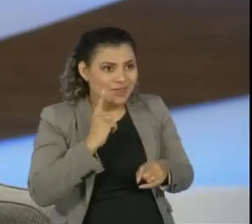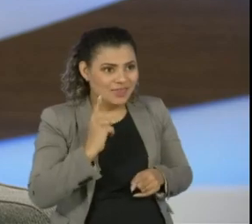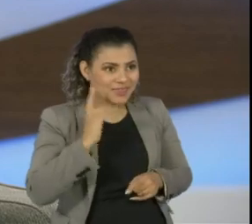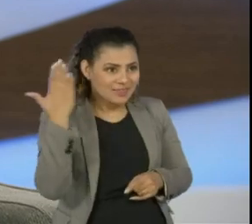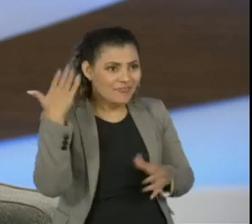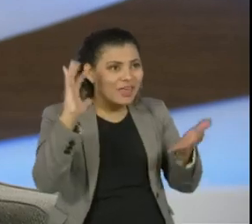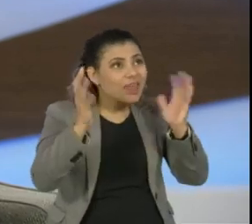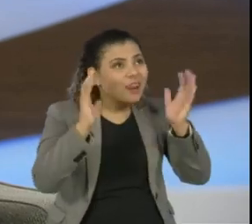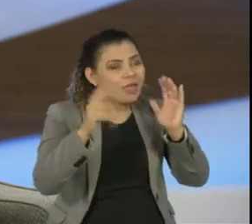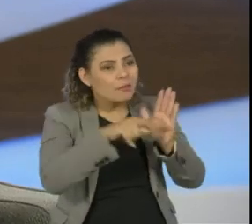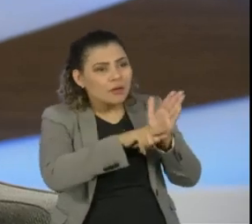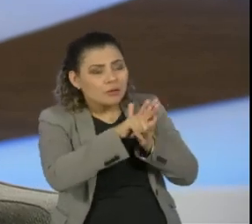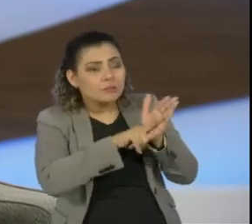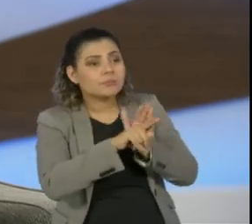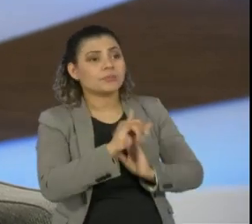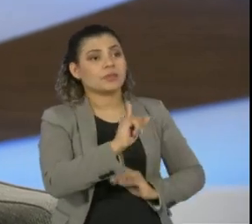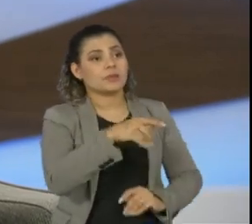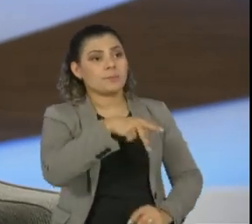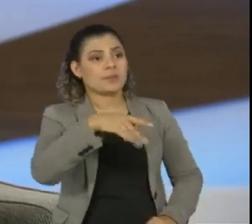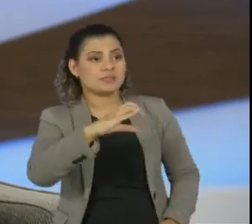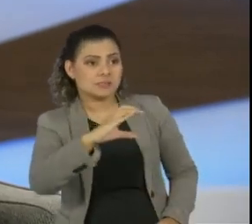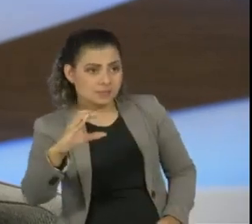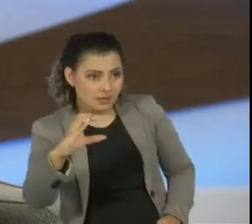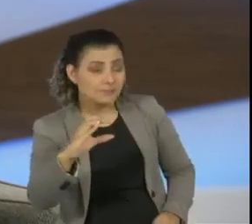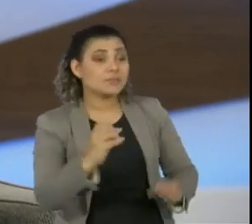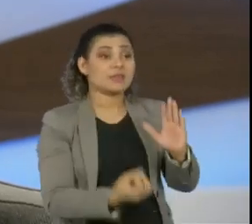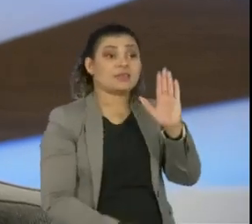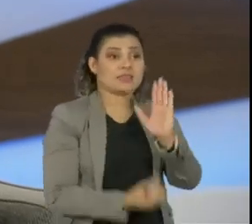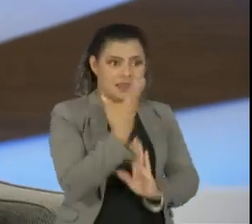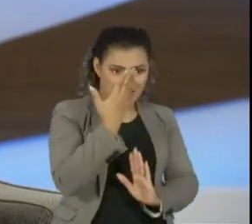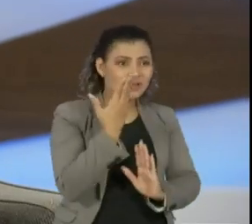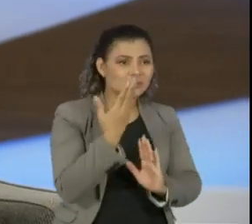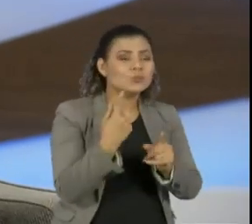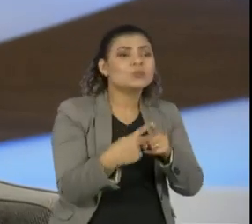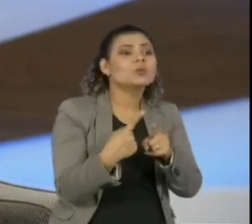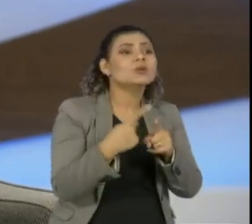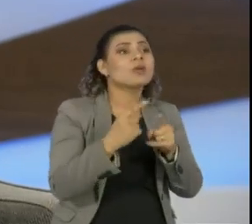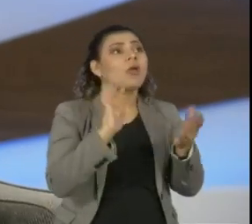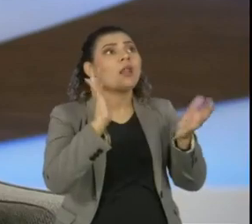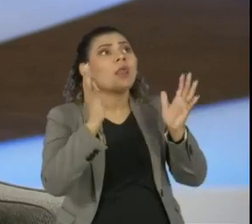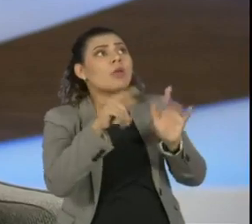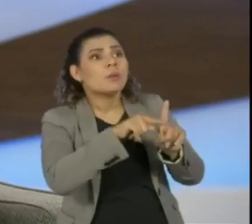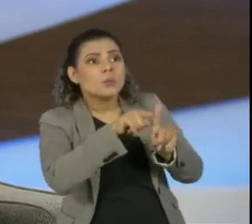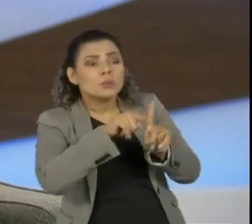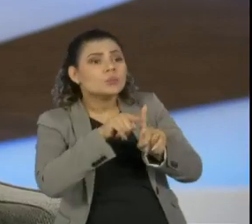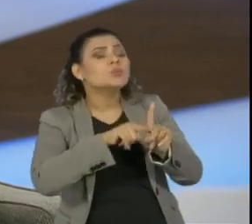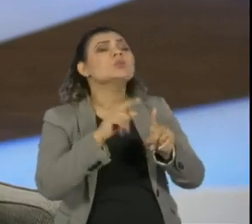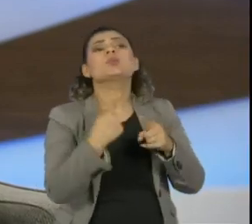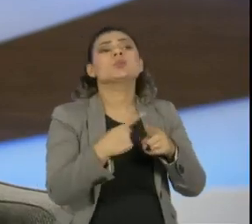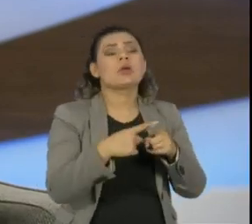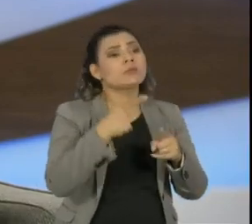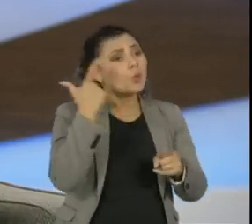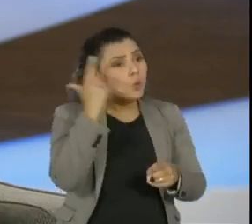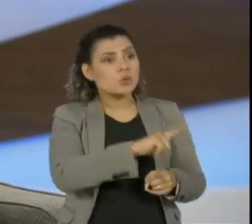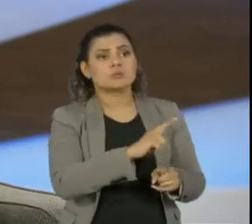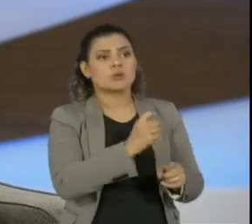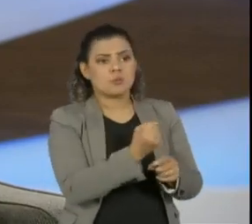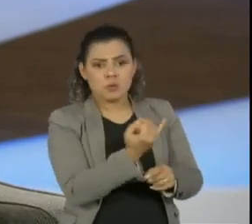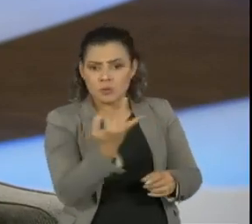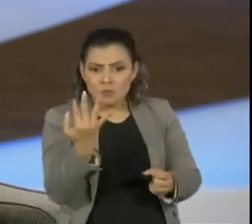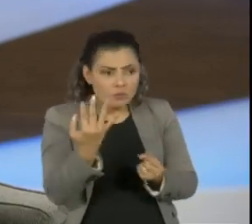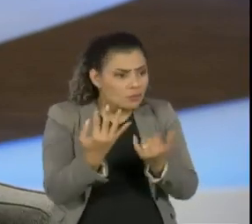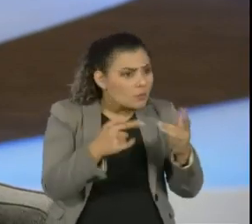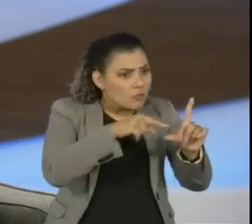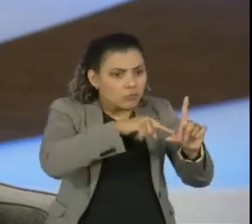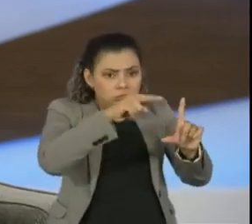da convenção de clima foi o ipcc criado por conta do numa que levou a números e a